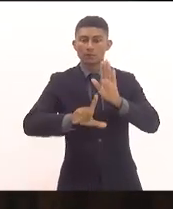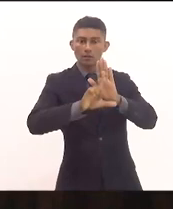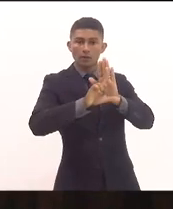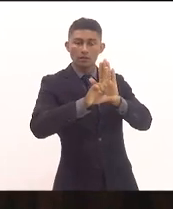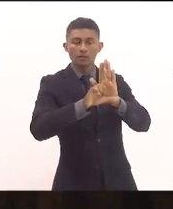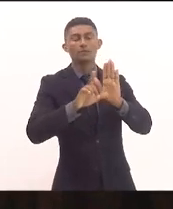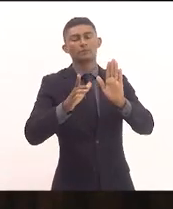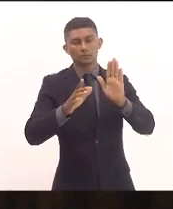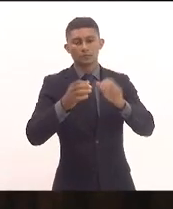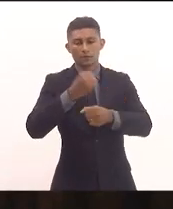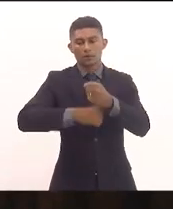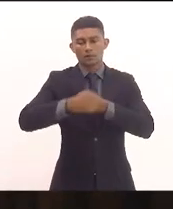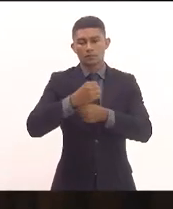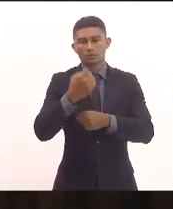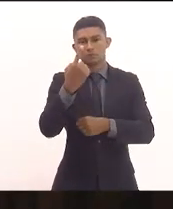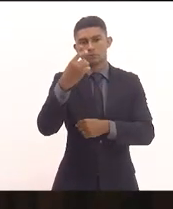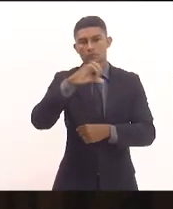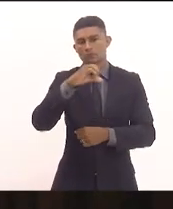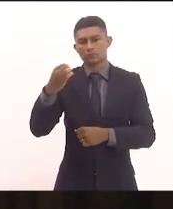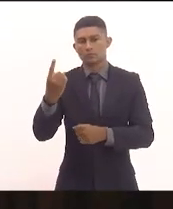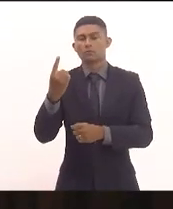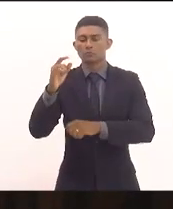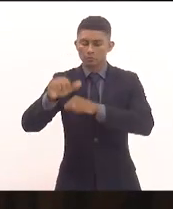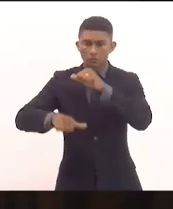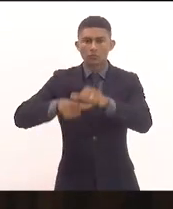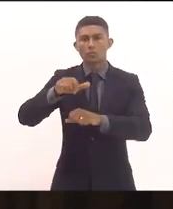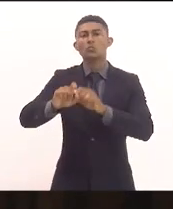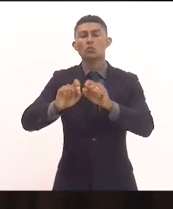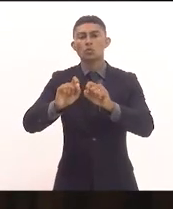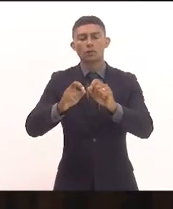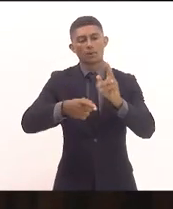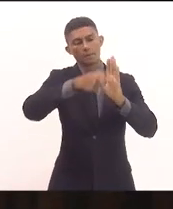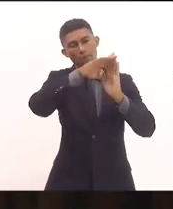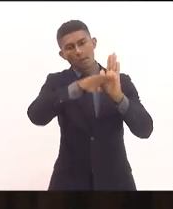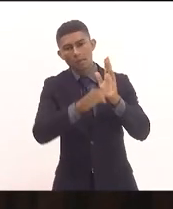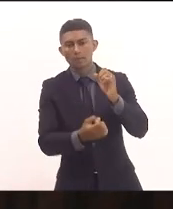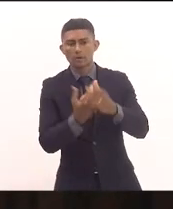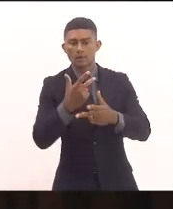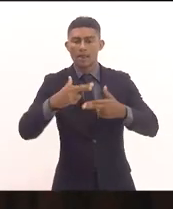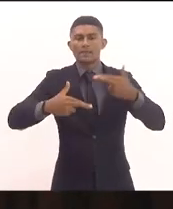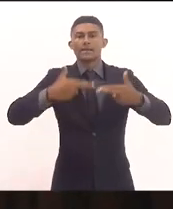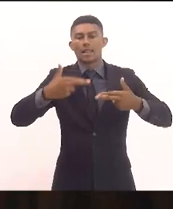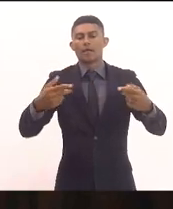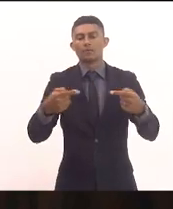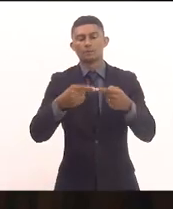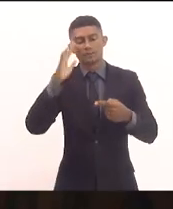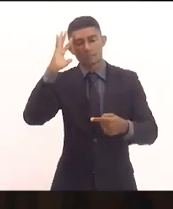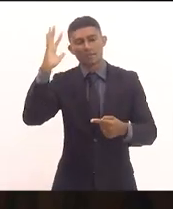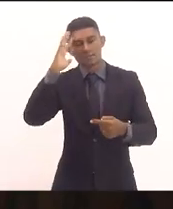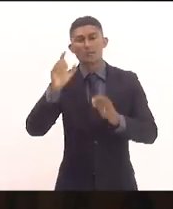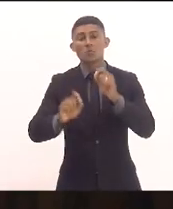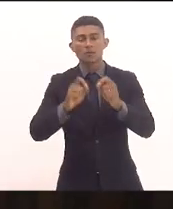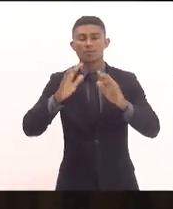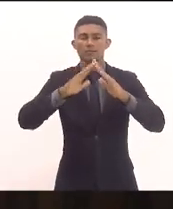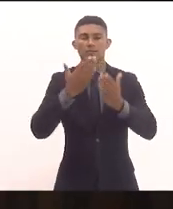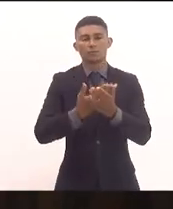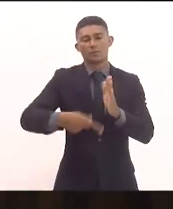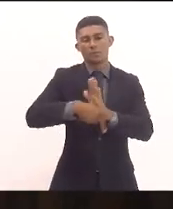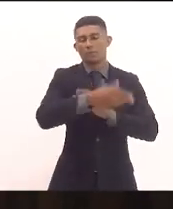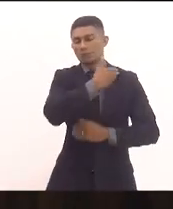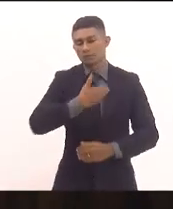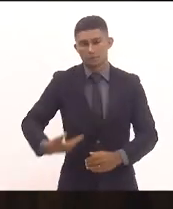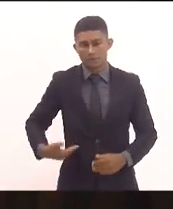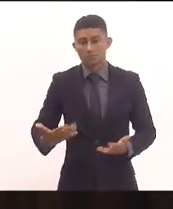julho de 91, para criar o programa Reciclar é Pensar, em toda a rede pública e privada de ensino, na forma que menciona. Em